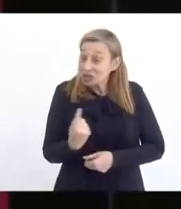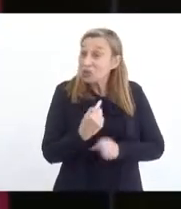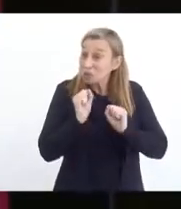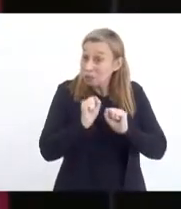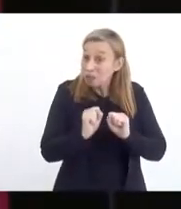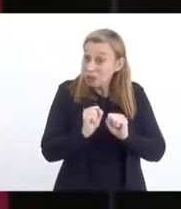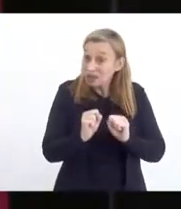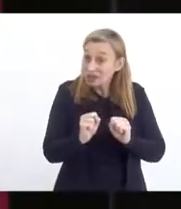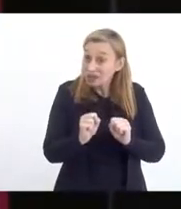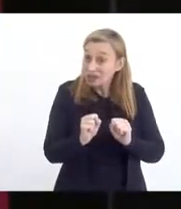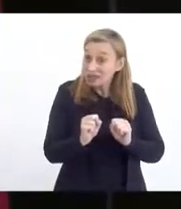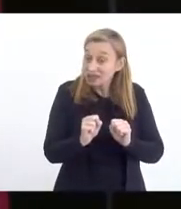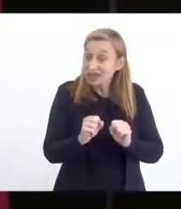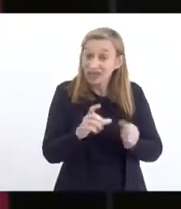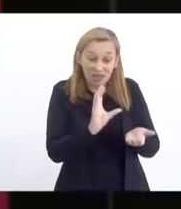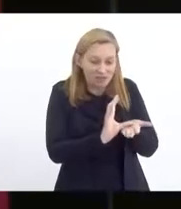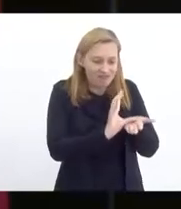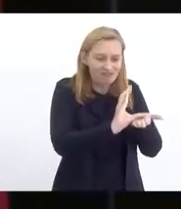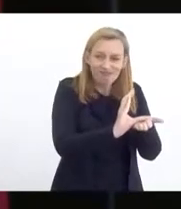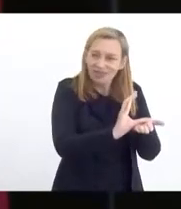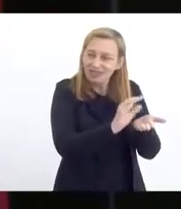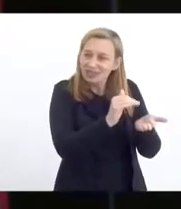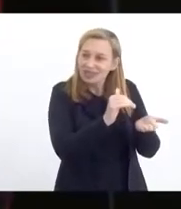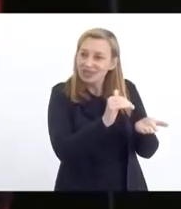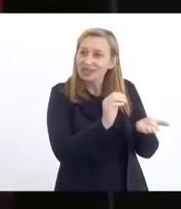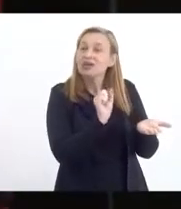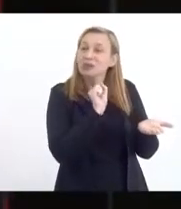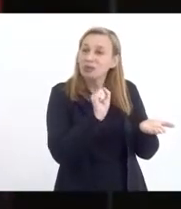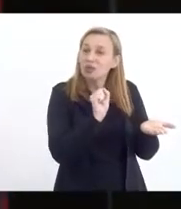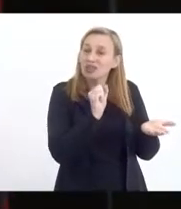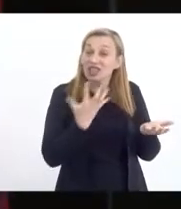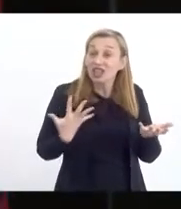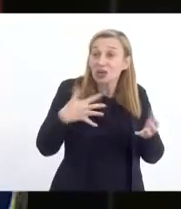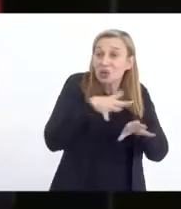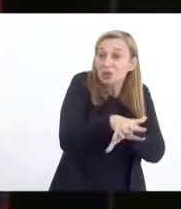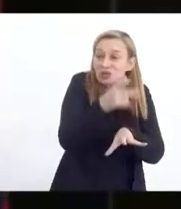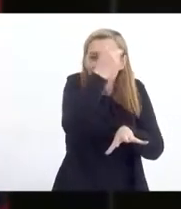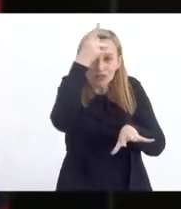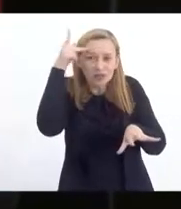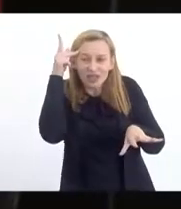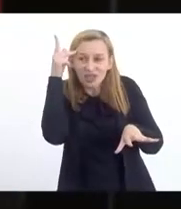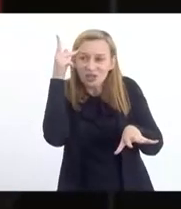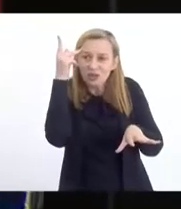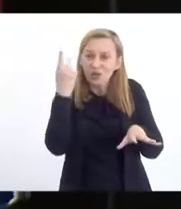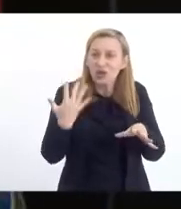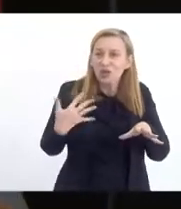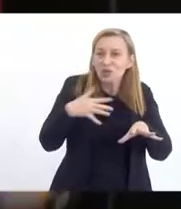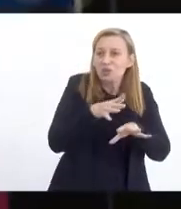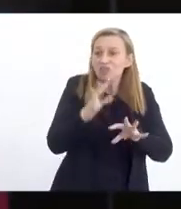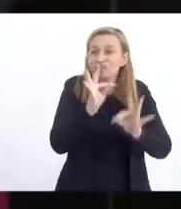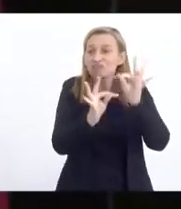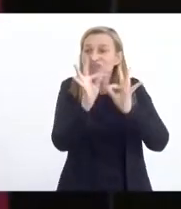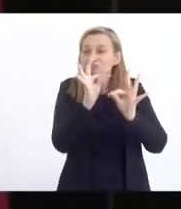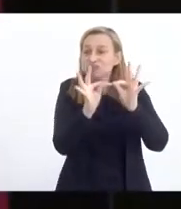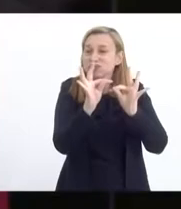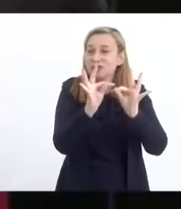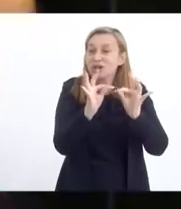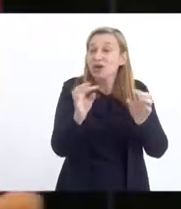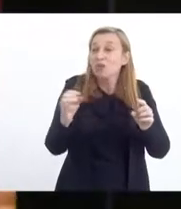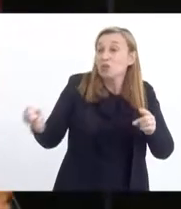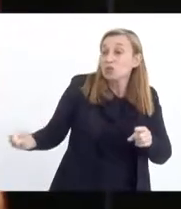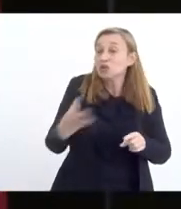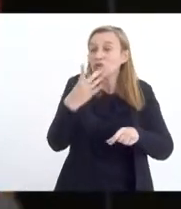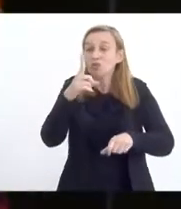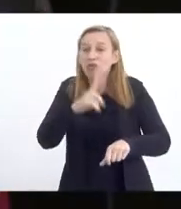possa ter parte desse fundo, para a gente fazer inclusão de pessoas, é inclusão digital, porque a nova era já